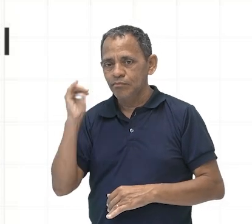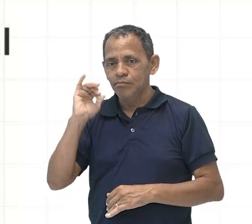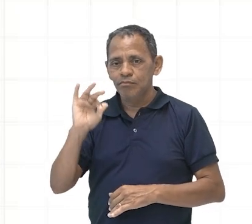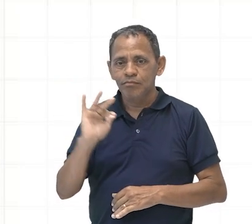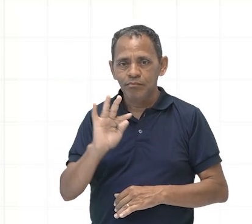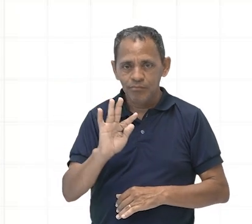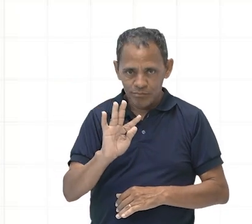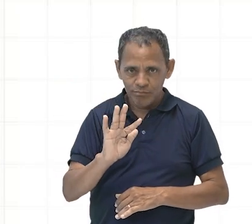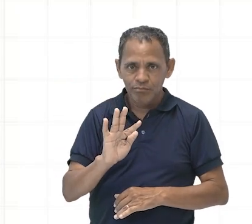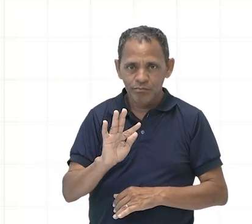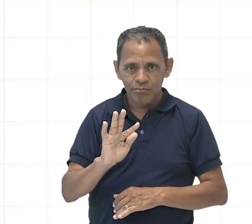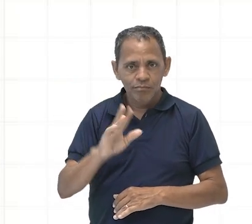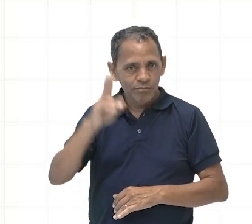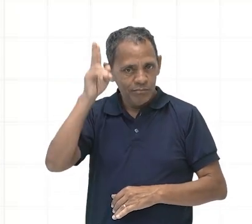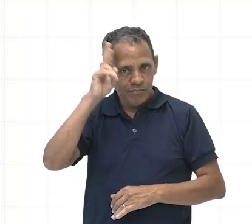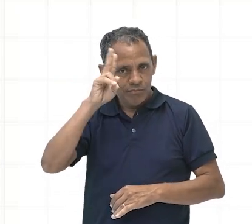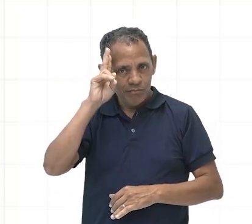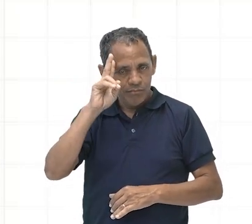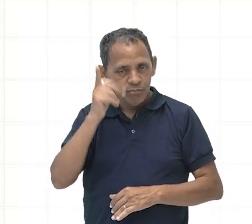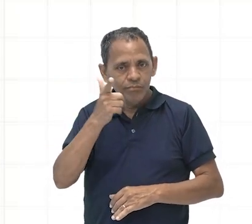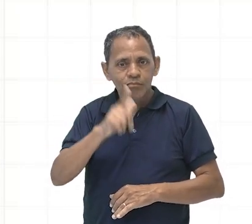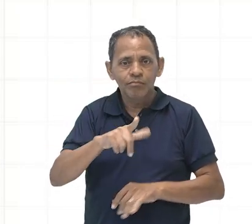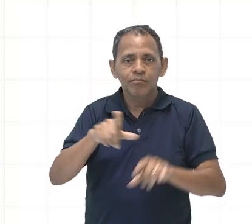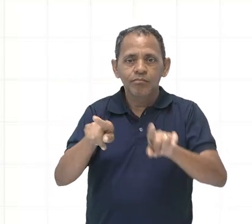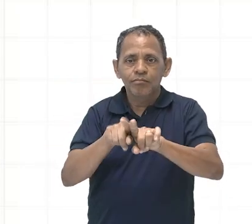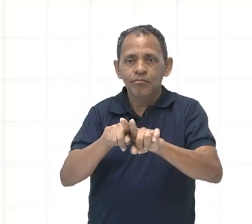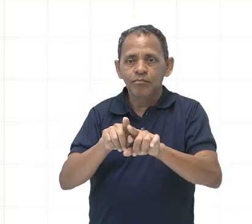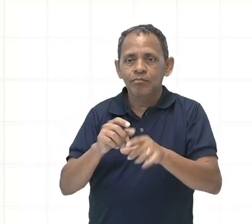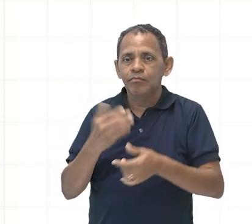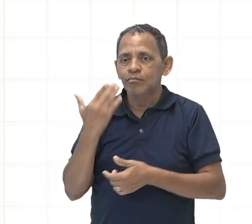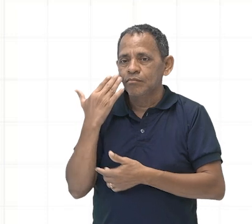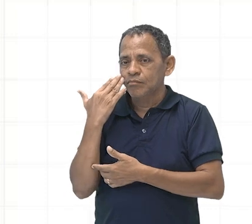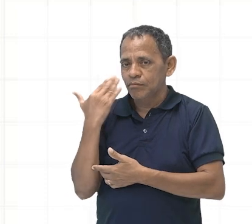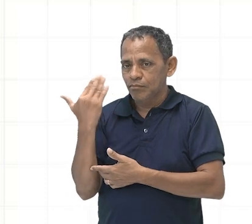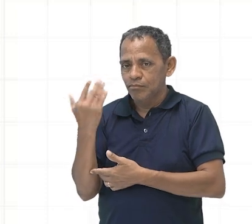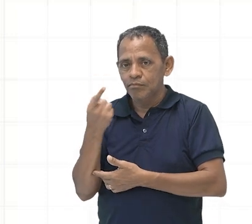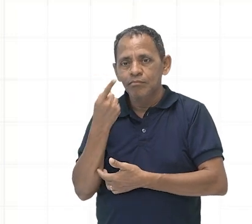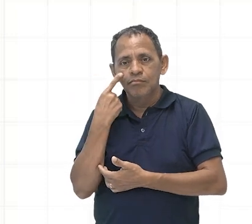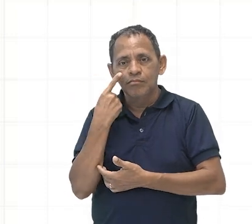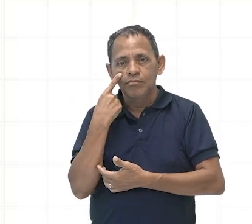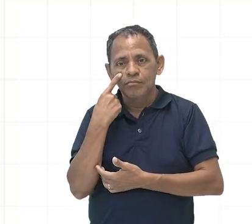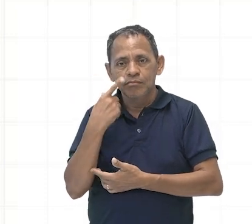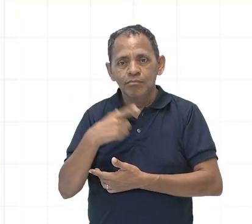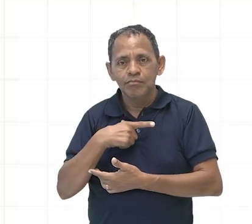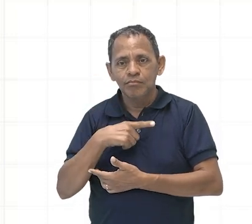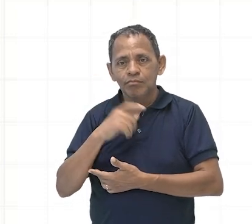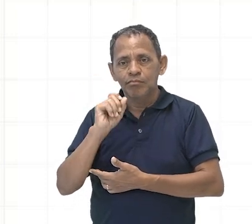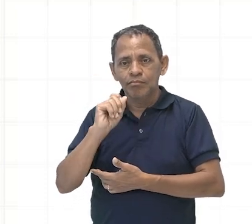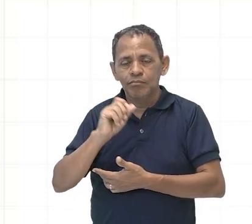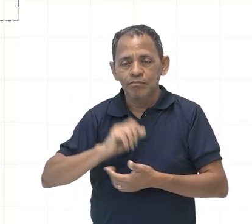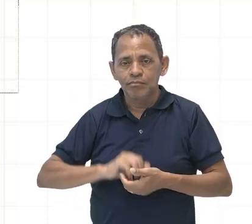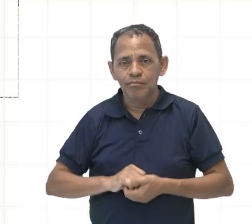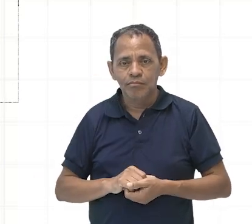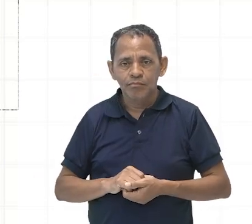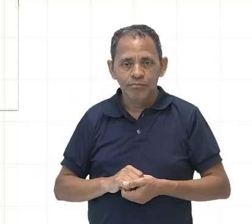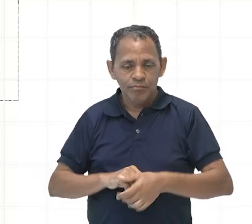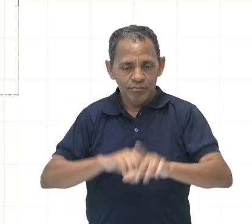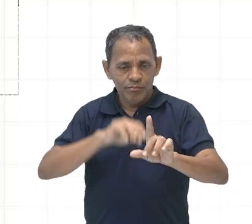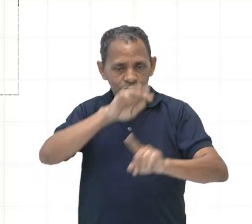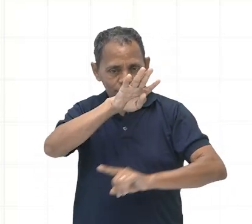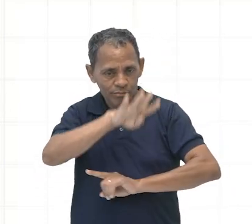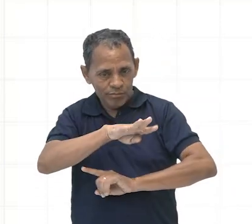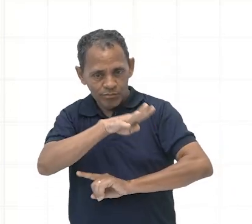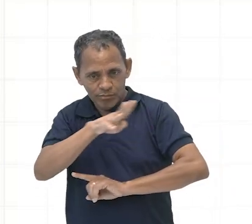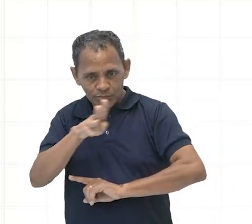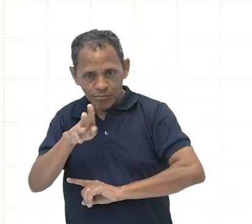para a gente recordar rapidinho. Então, observe aqui a nossa tabela. eu